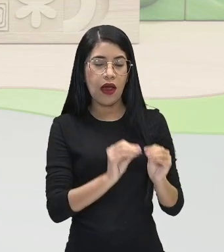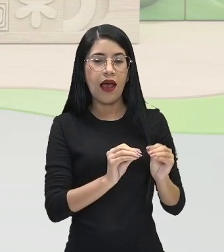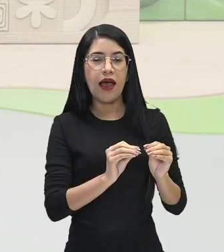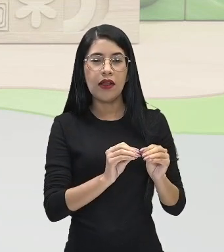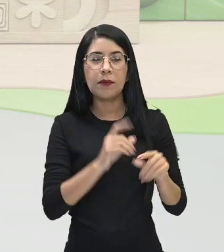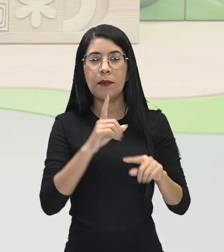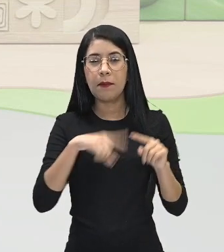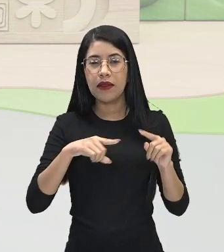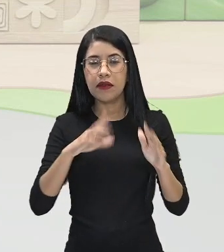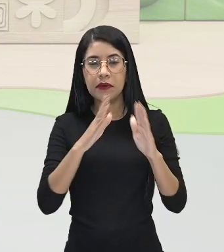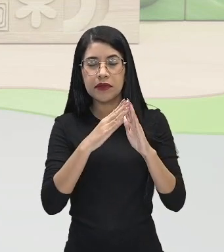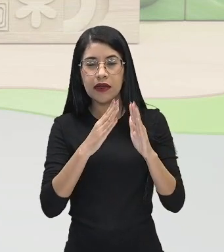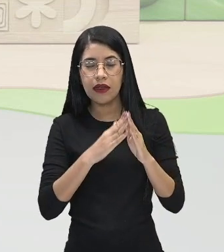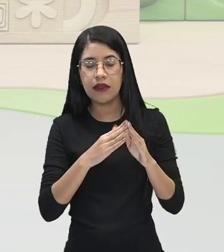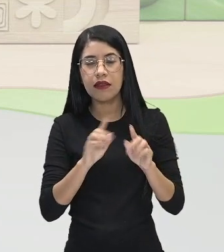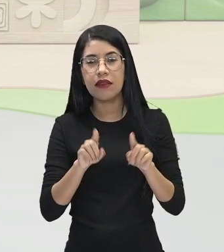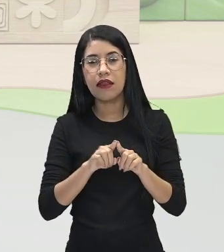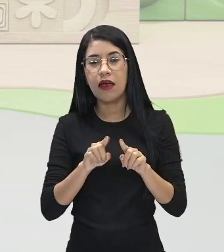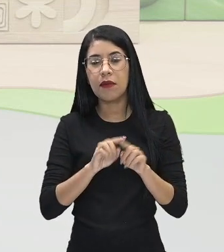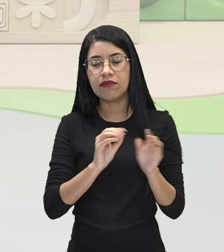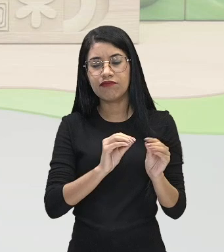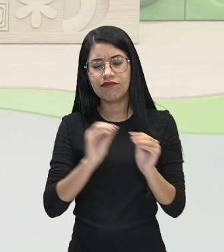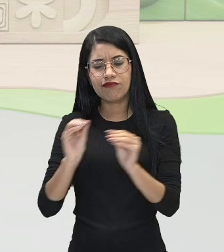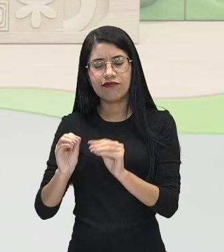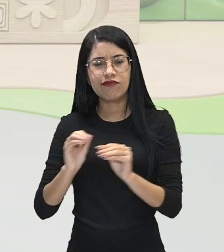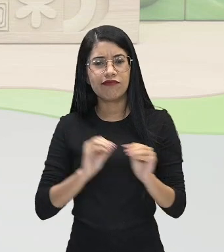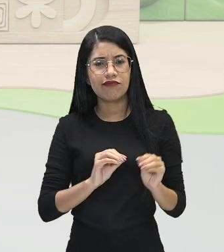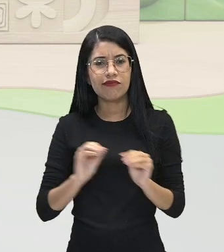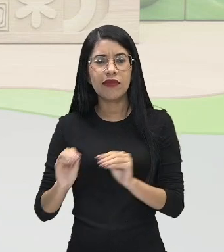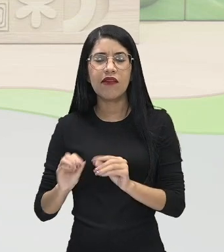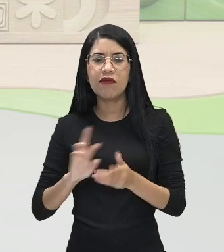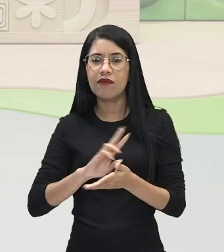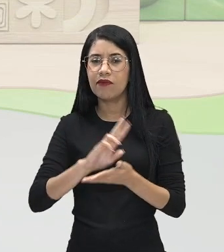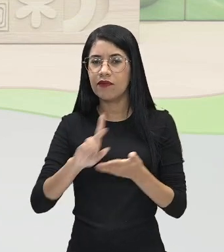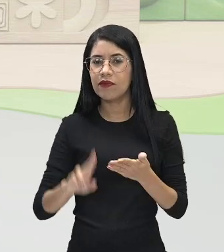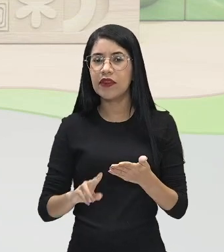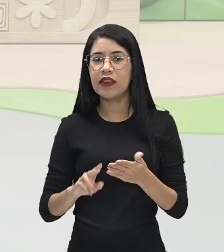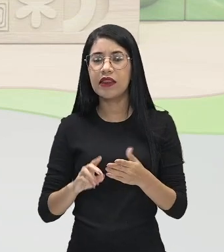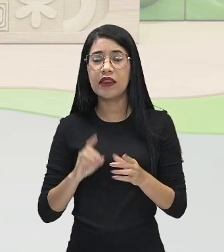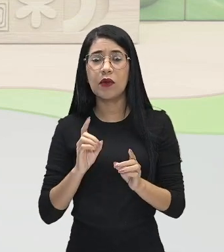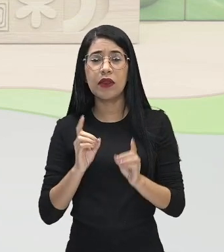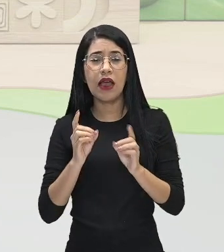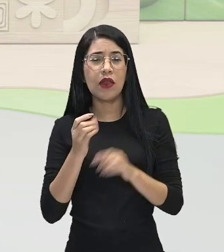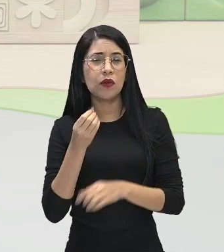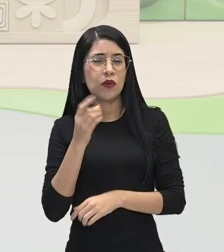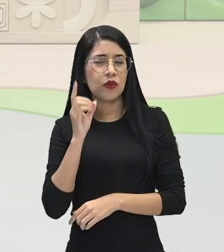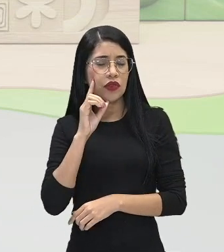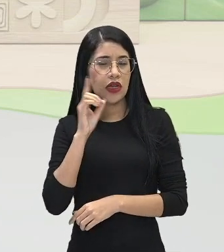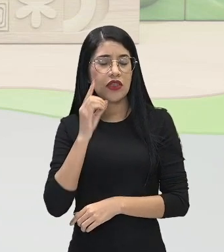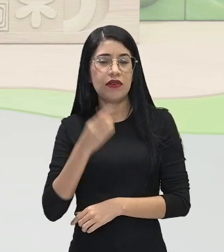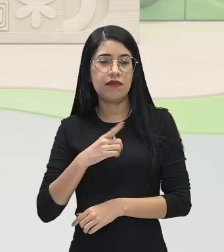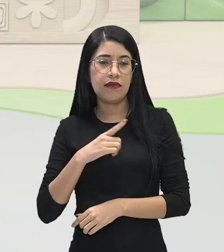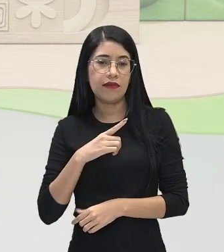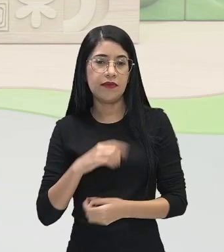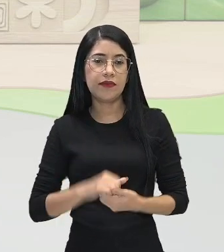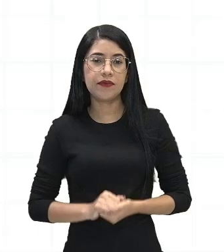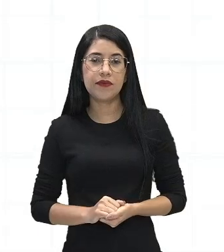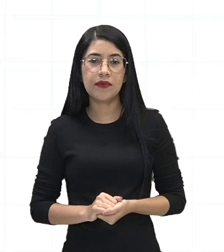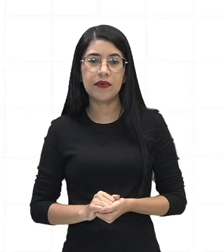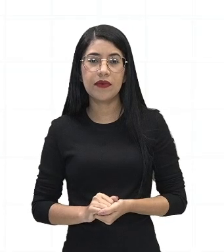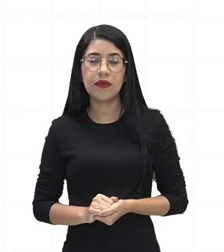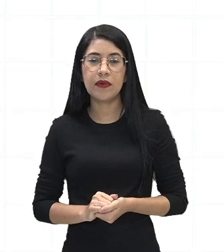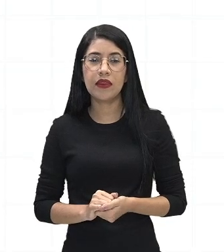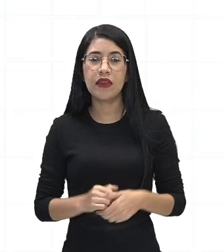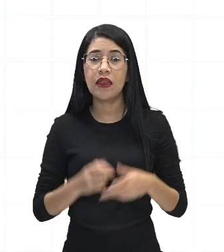nossa casa ou fazer mudanças. Então, a gente vai ver que isso está muito próximo do nosso dia a dia. Observe